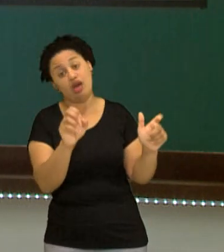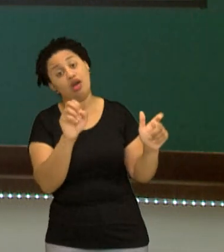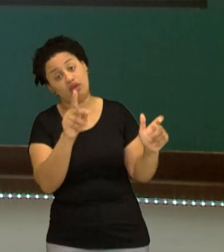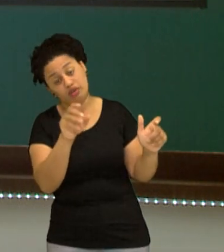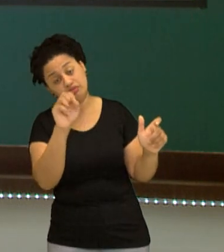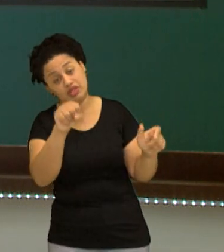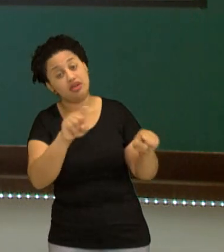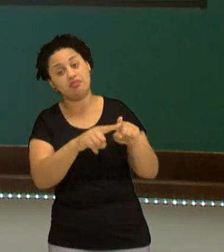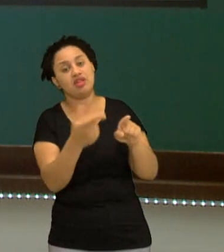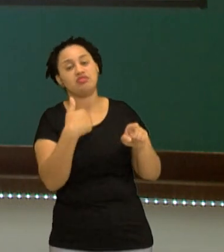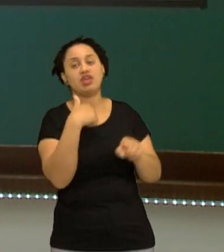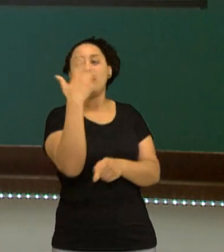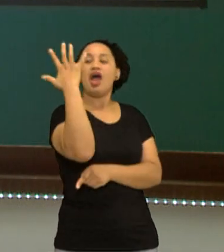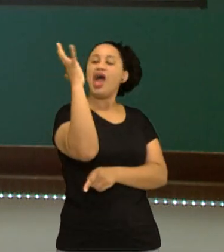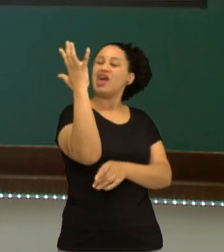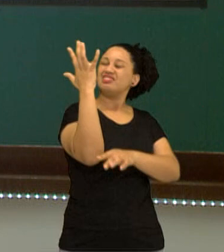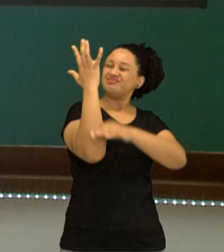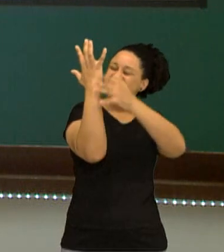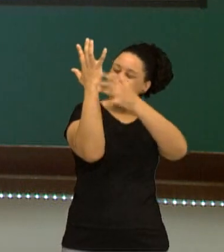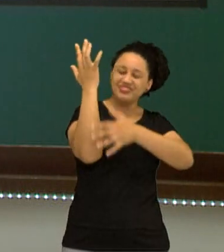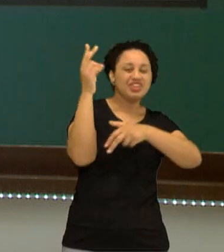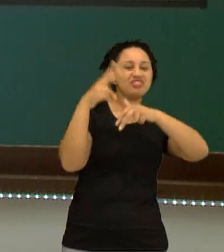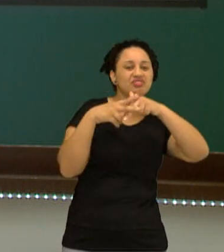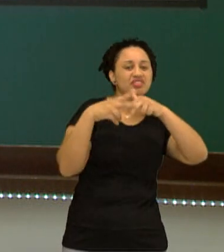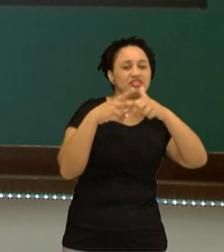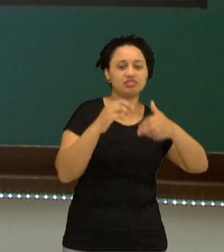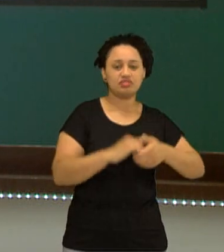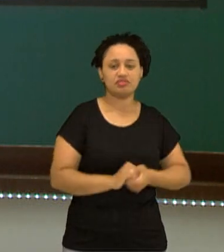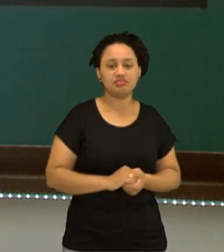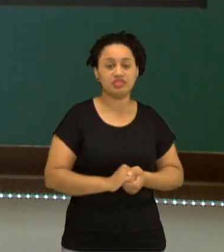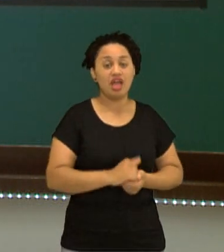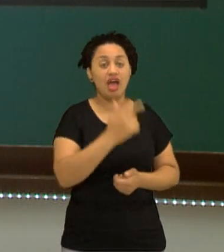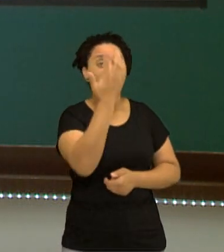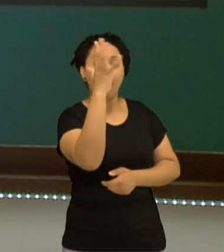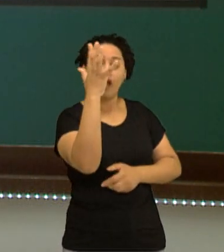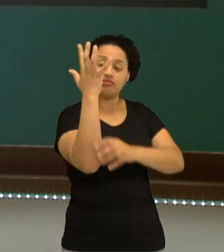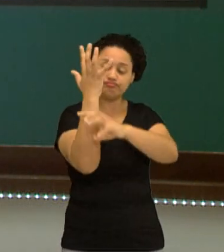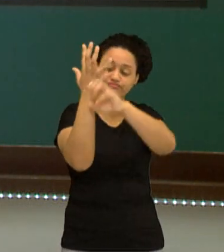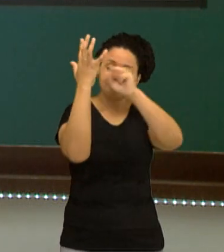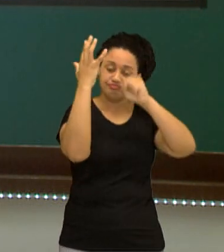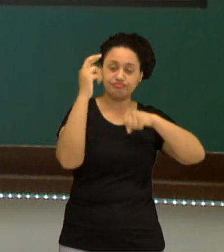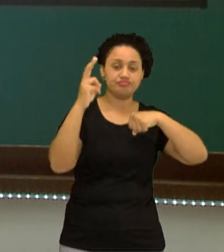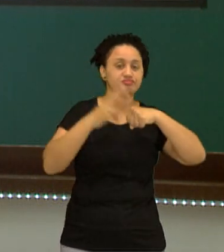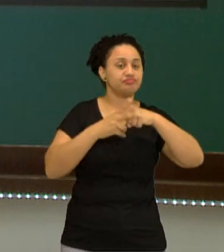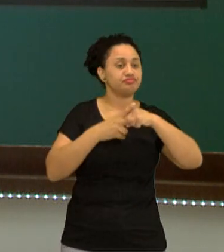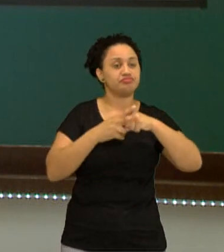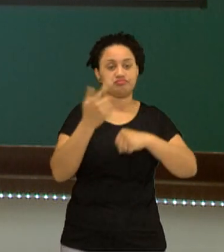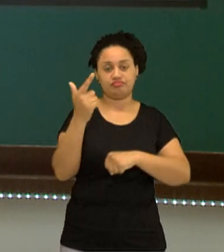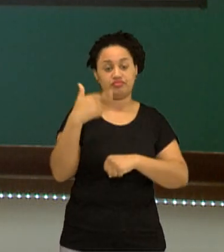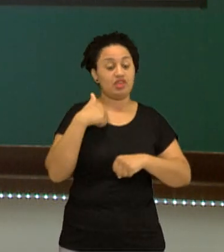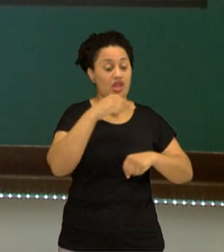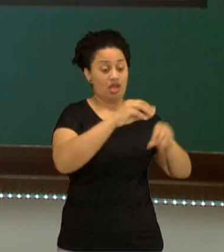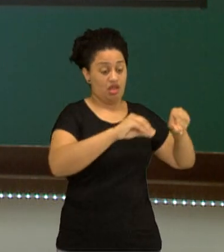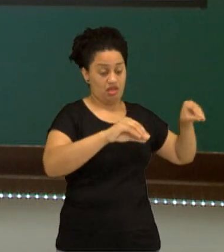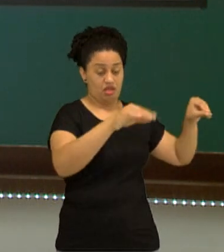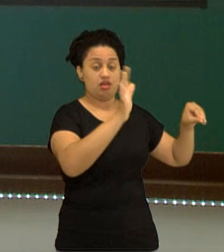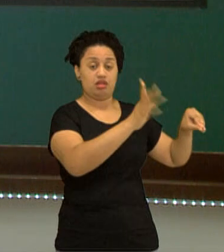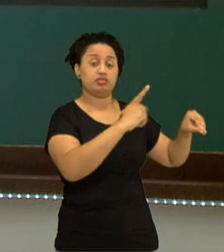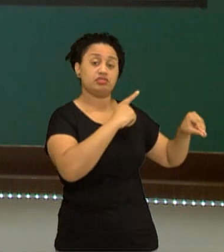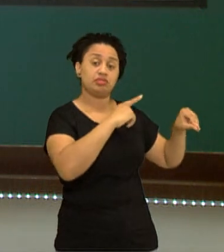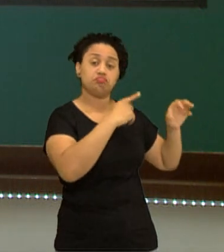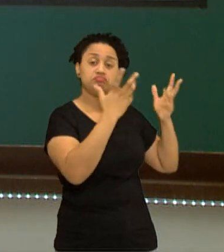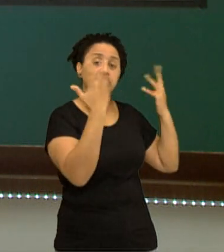não existe um pé de vidro, uma árvore onde eu vou coletar esse vidro, diferente da areia. Então